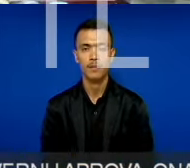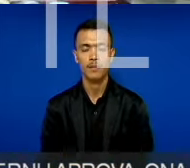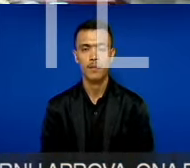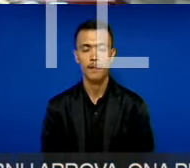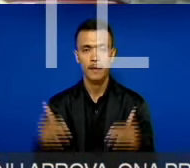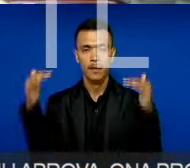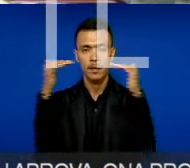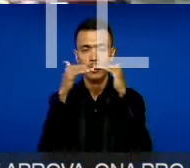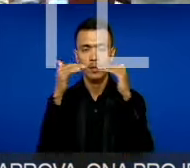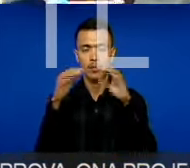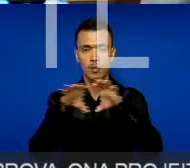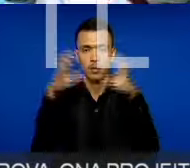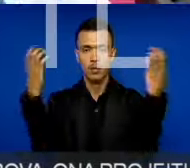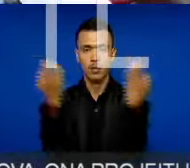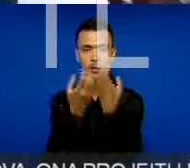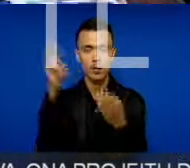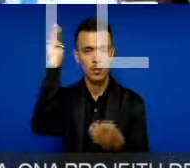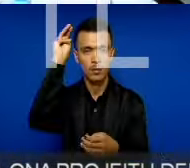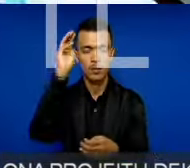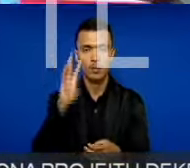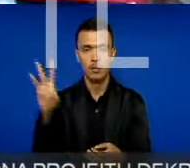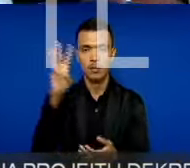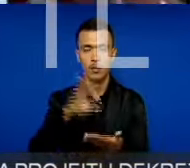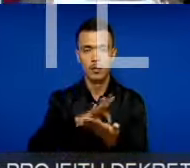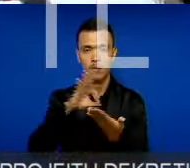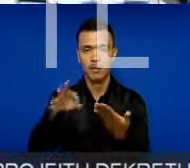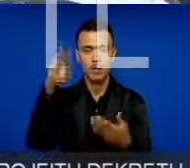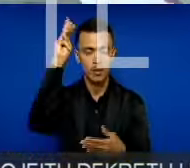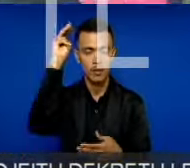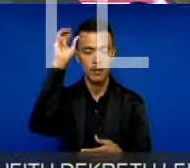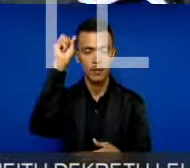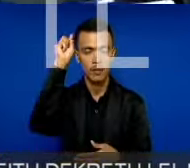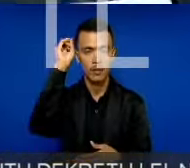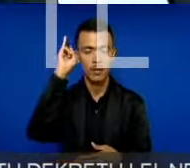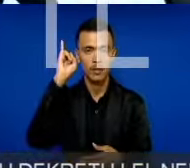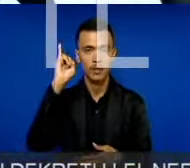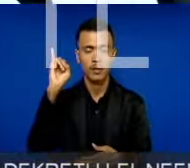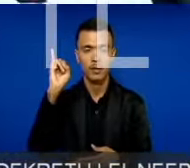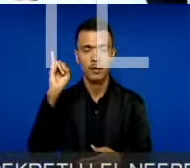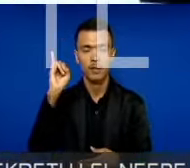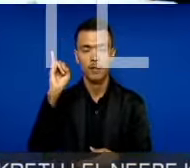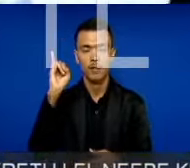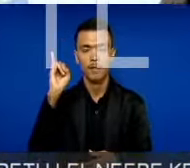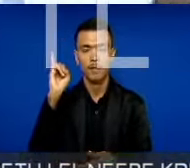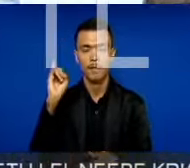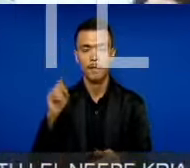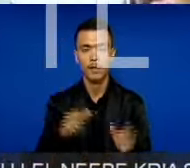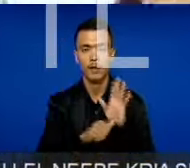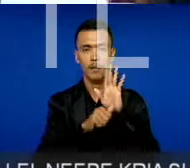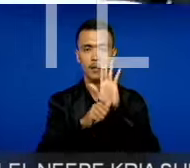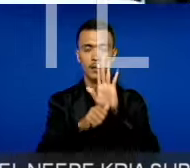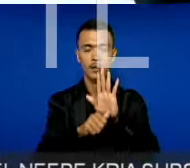Durante encontro Conselho Ministro quarta-feira ne, Ministra Solidariedade Social no Inclusão Verônica das Dores